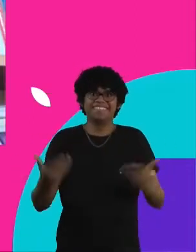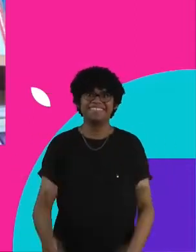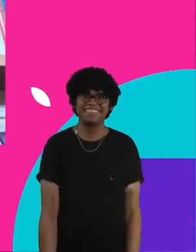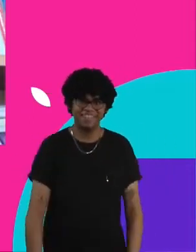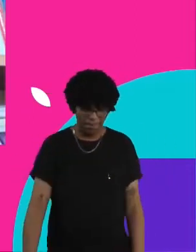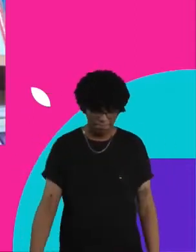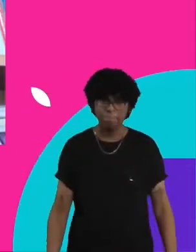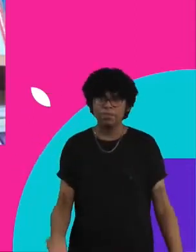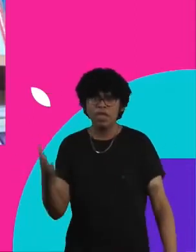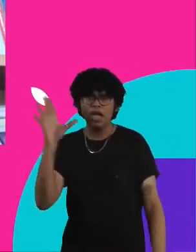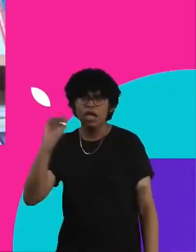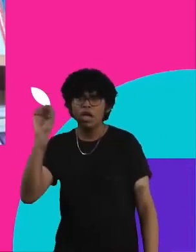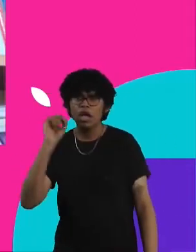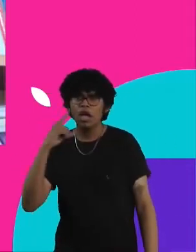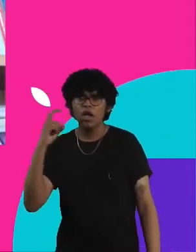Olá, vocês estão me ouvindo bem?